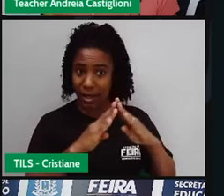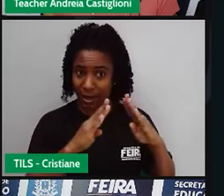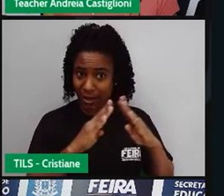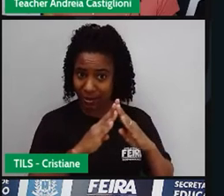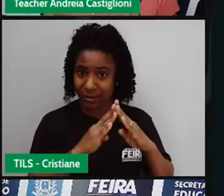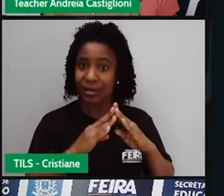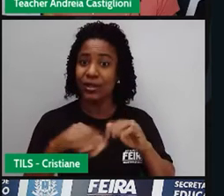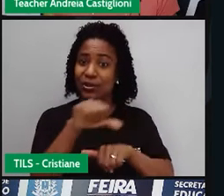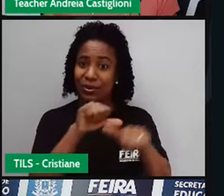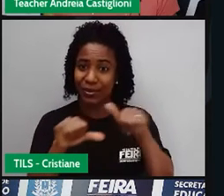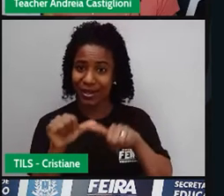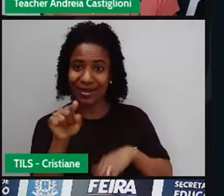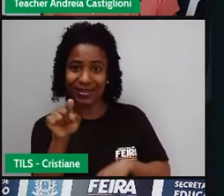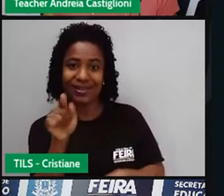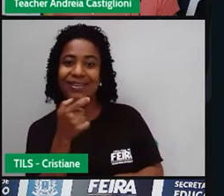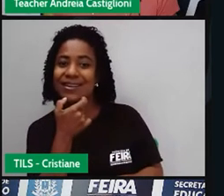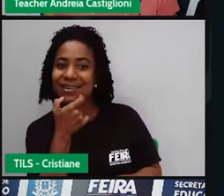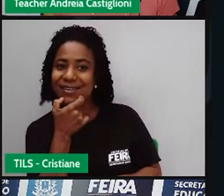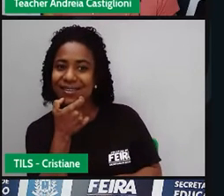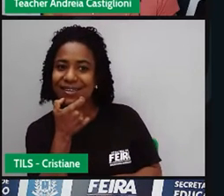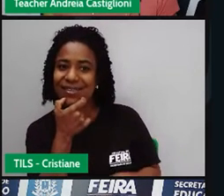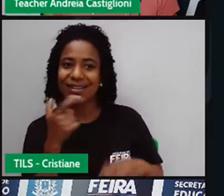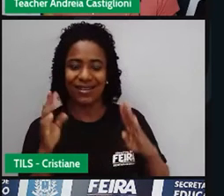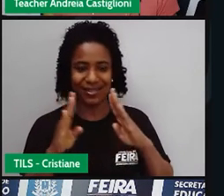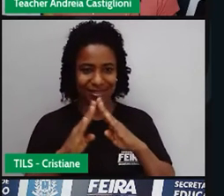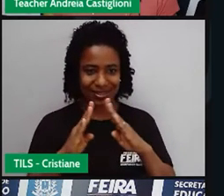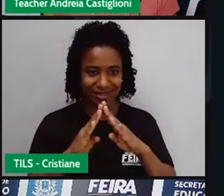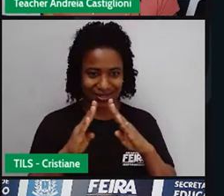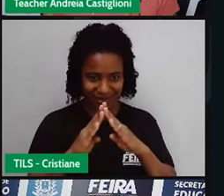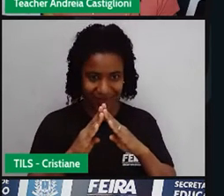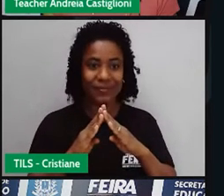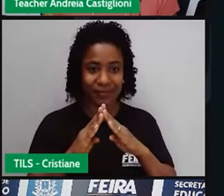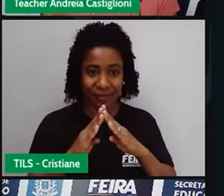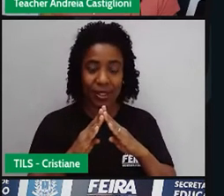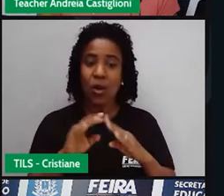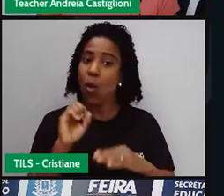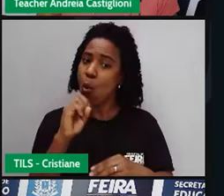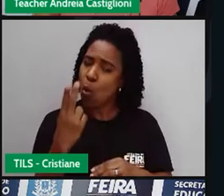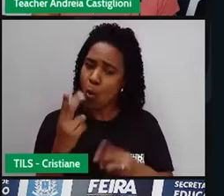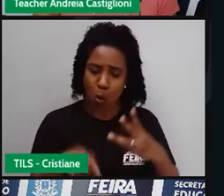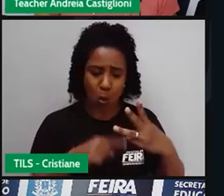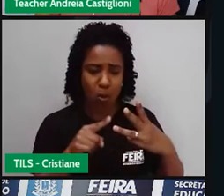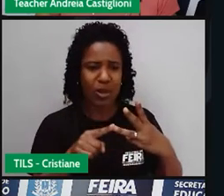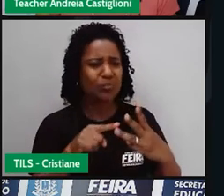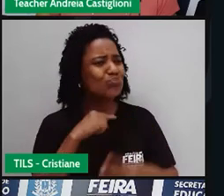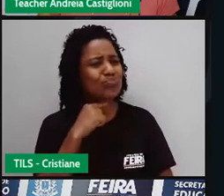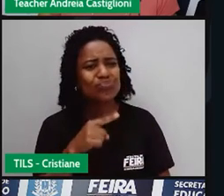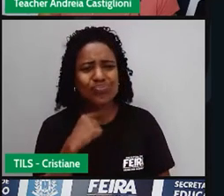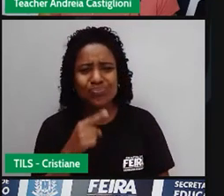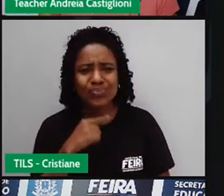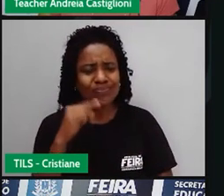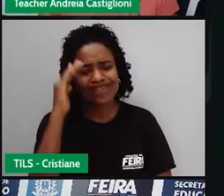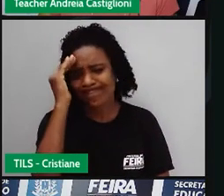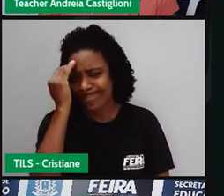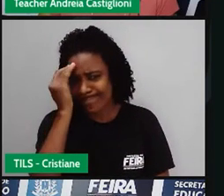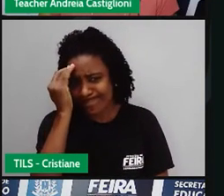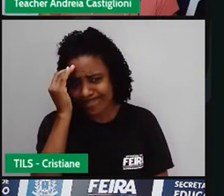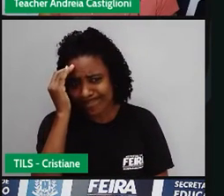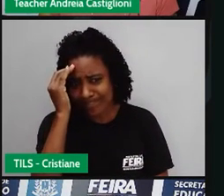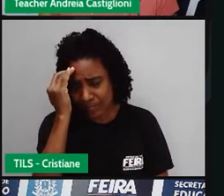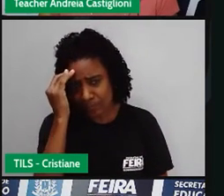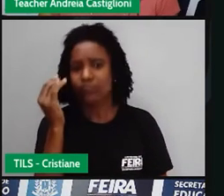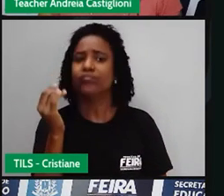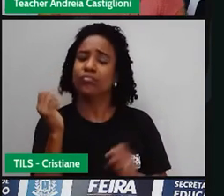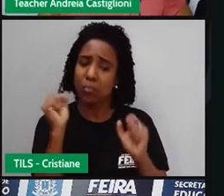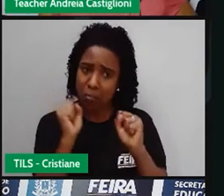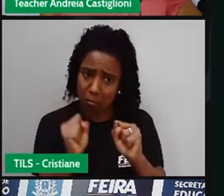work e quando com aquelas dúvidas que sugerem constantemente e quer algo muito natural do